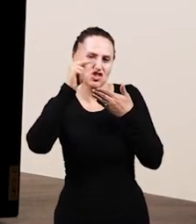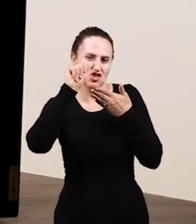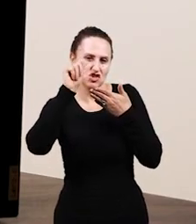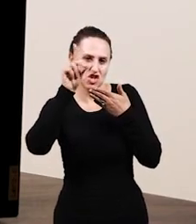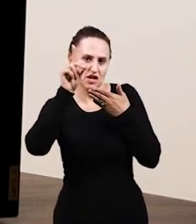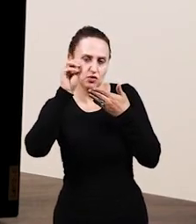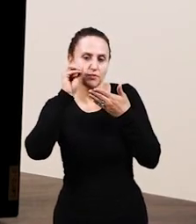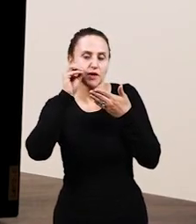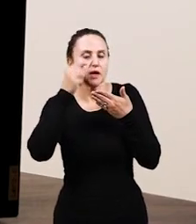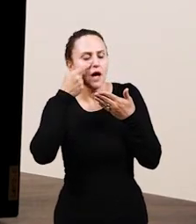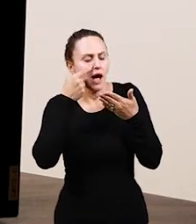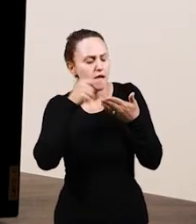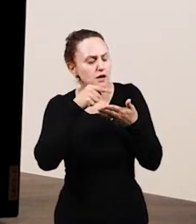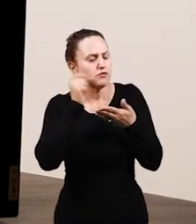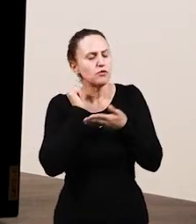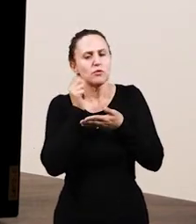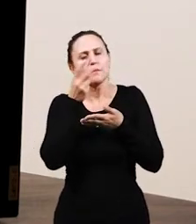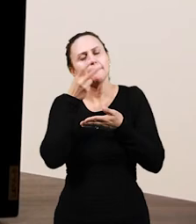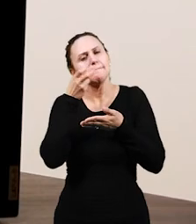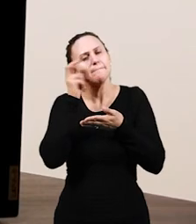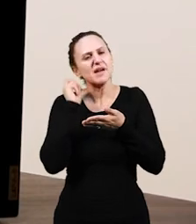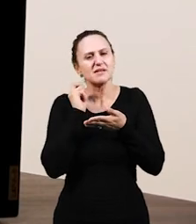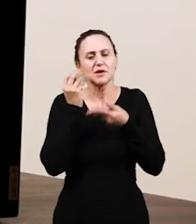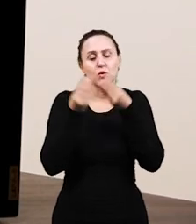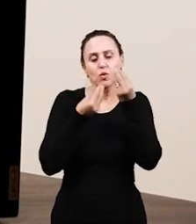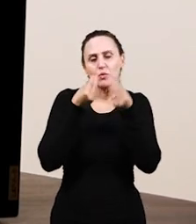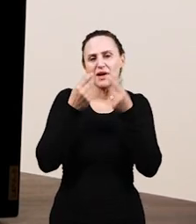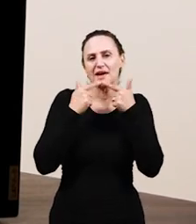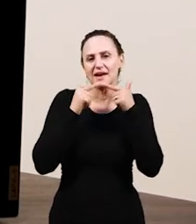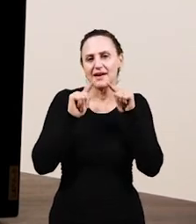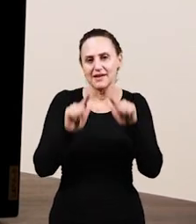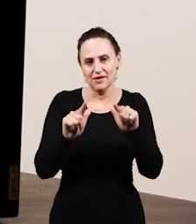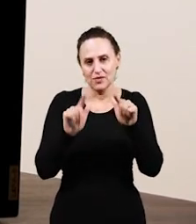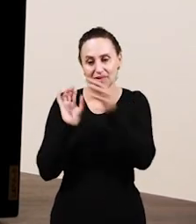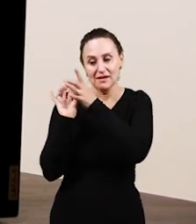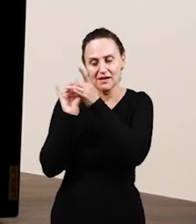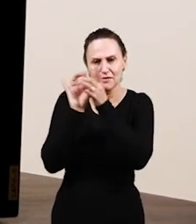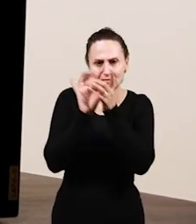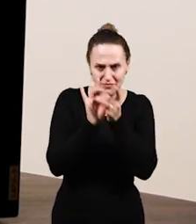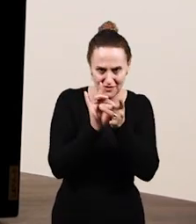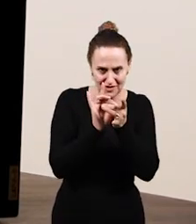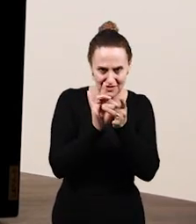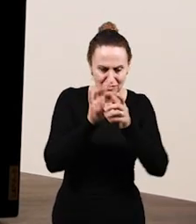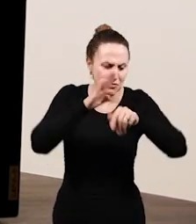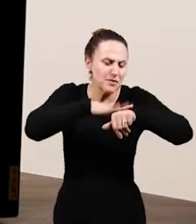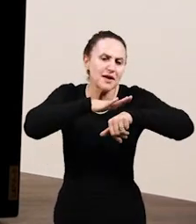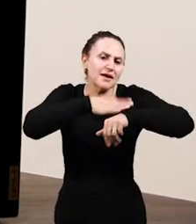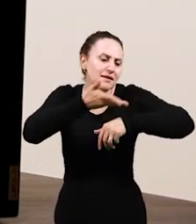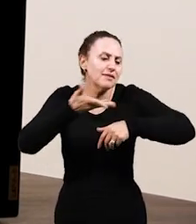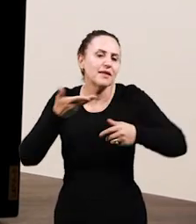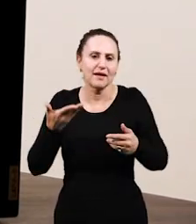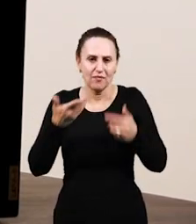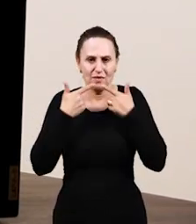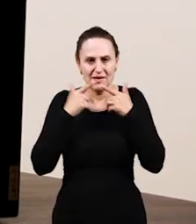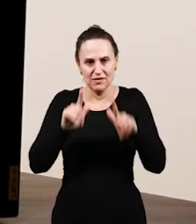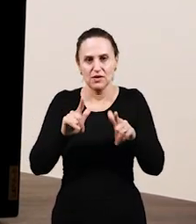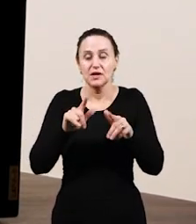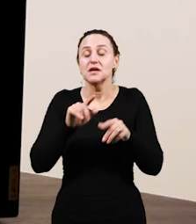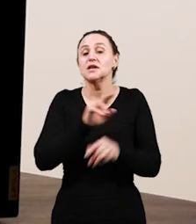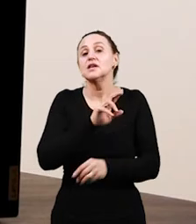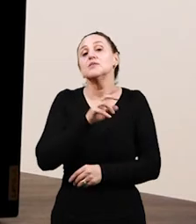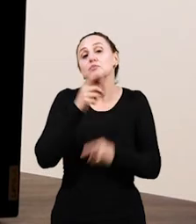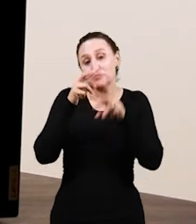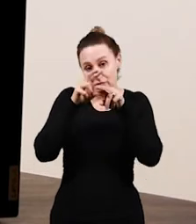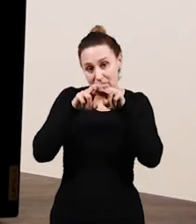estruturava naquele determinado espaço de tempo então é isso que a gente chama de sincronia né